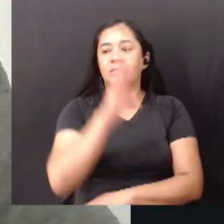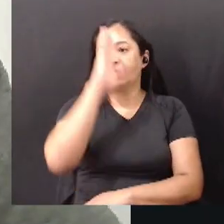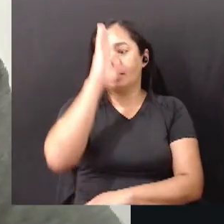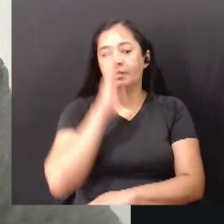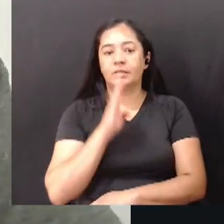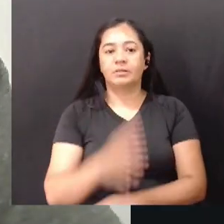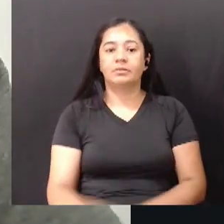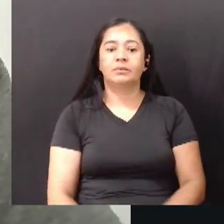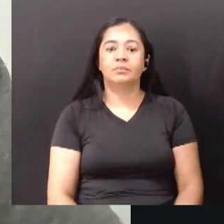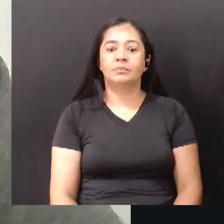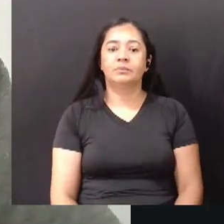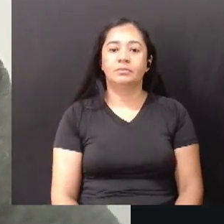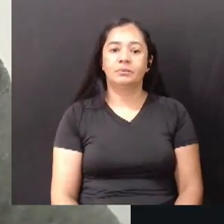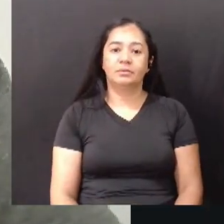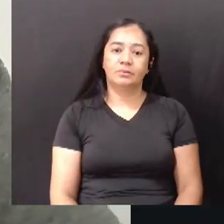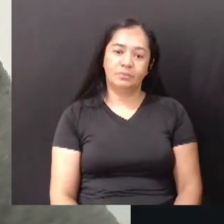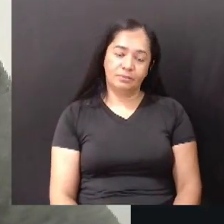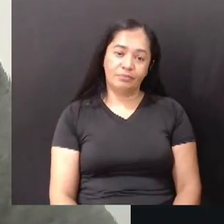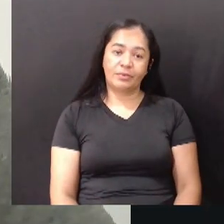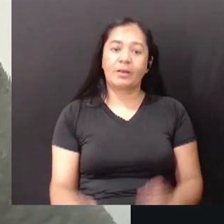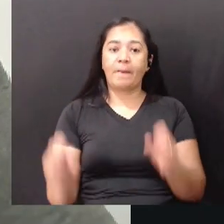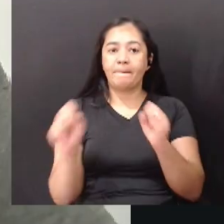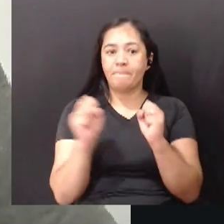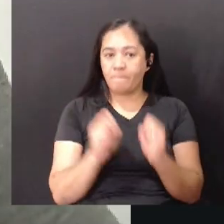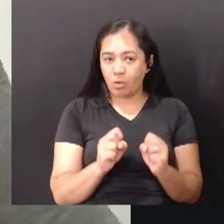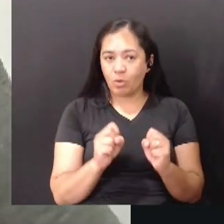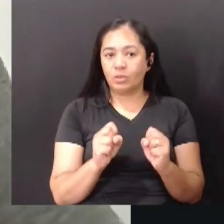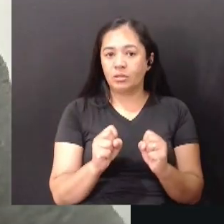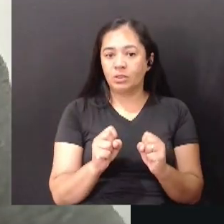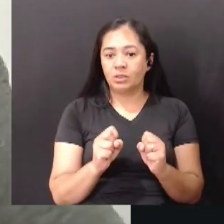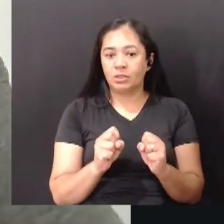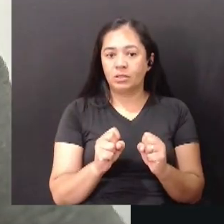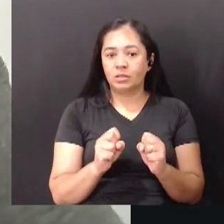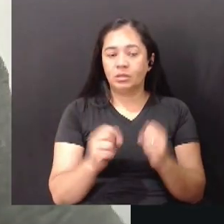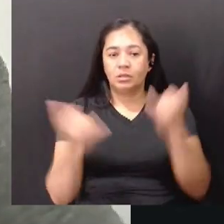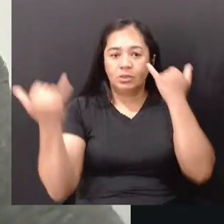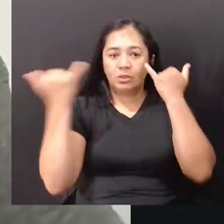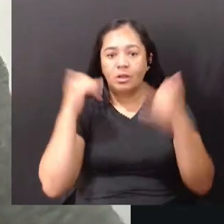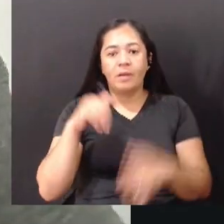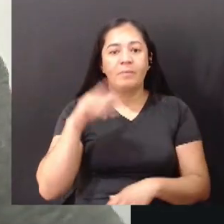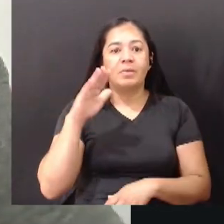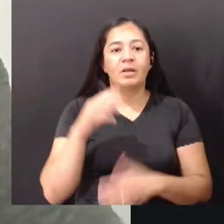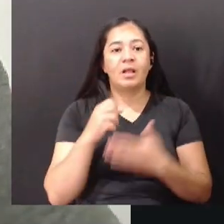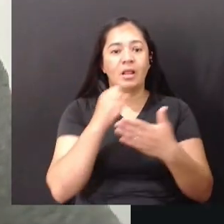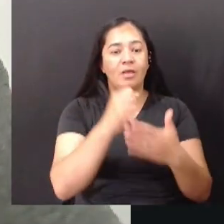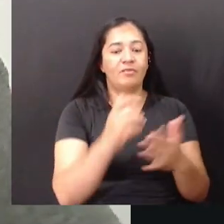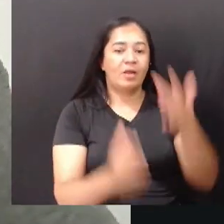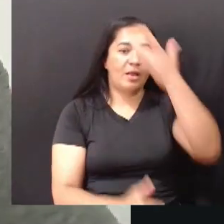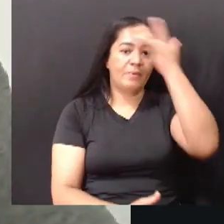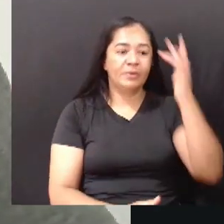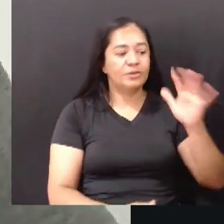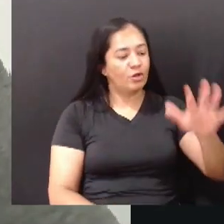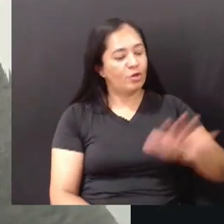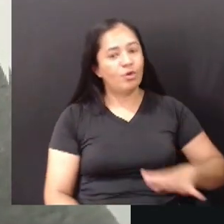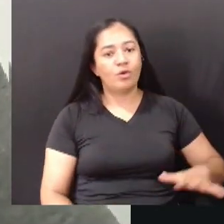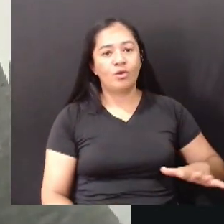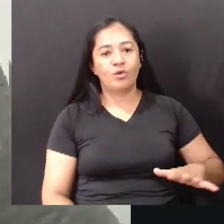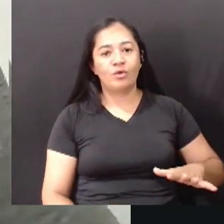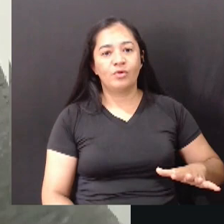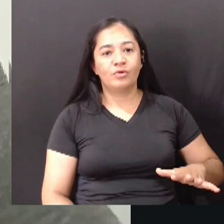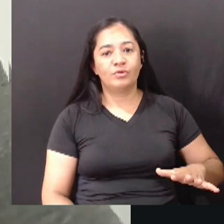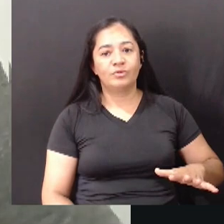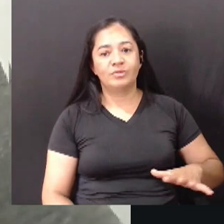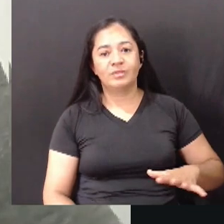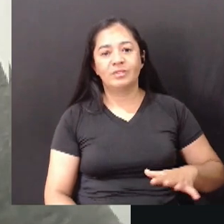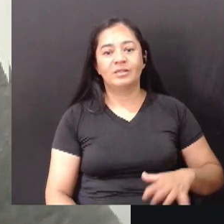mata é todo gratuito. E eles podem passar mais informações e levar as pessoas em áreas onde